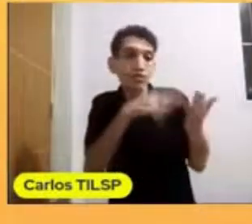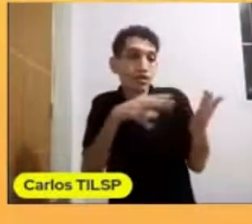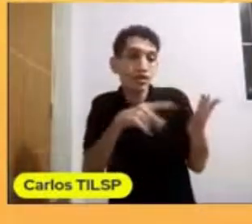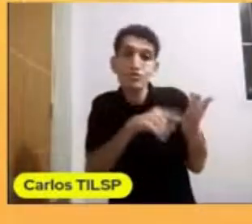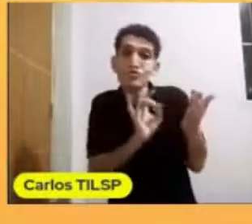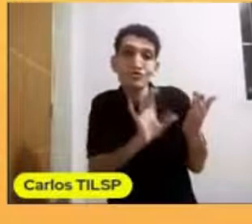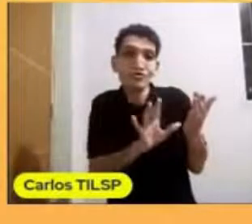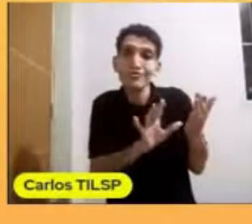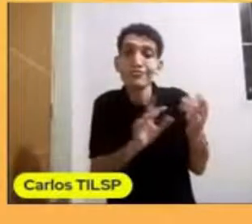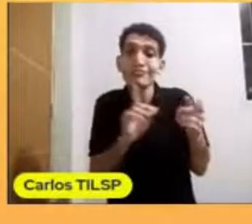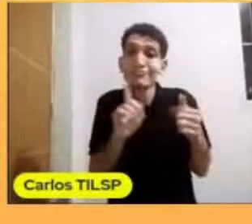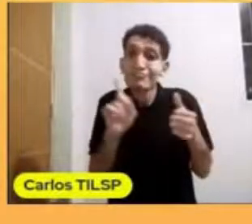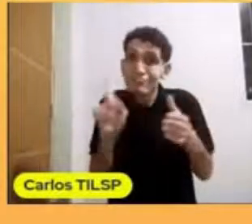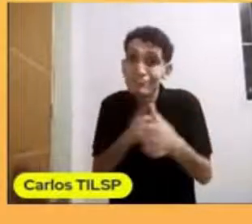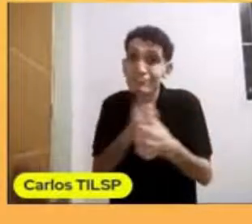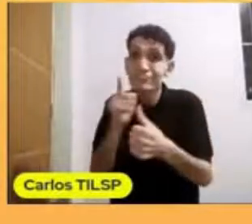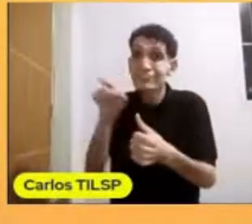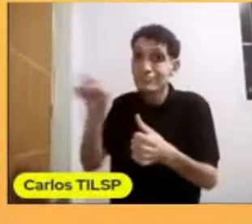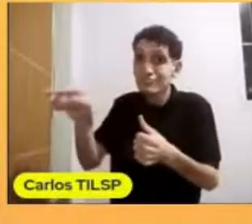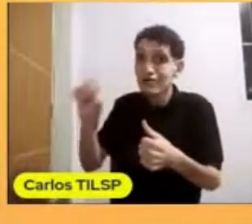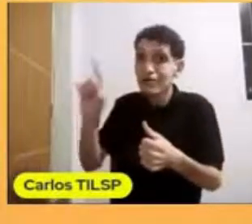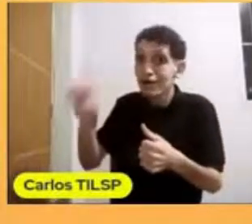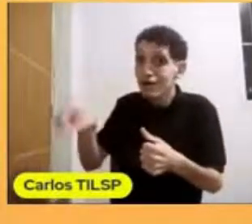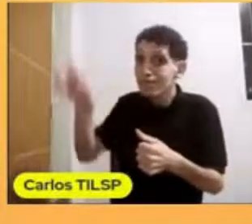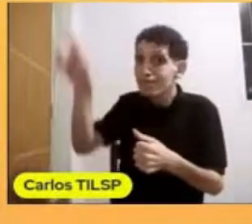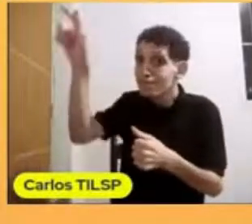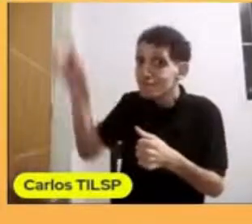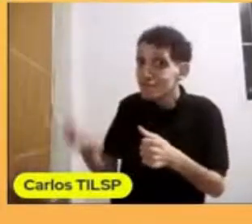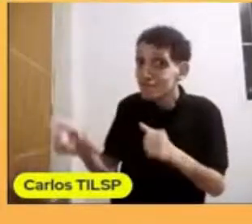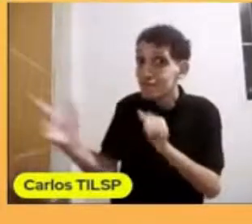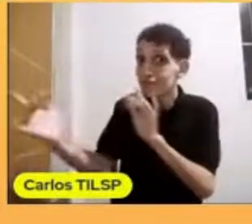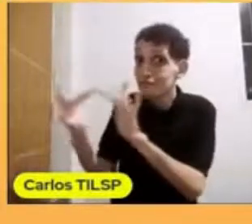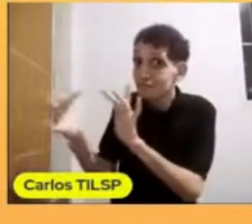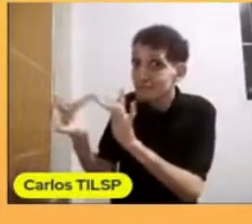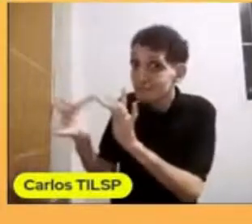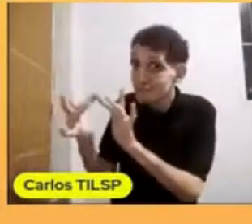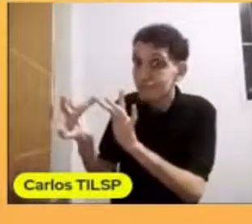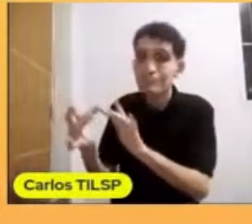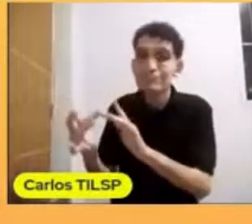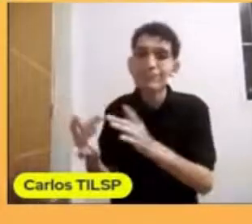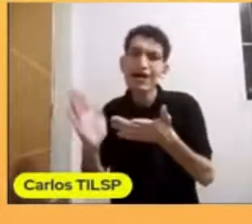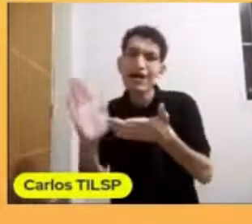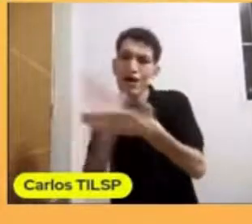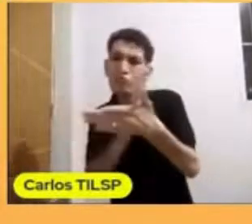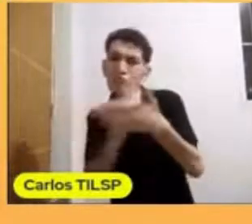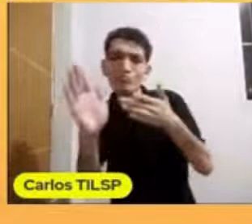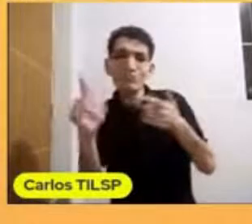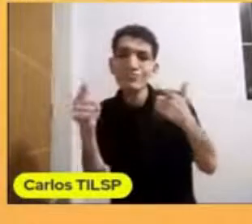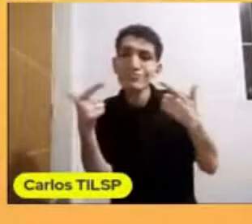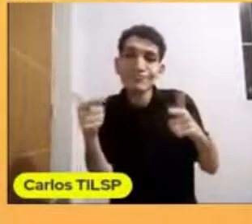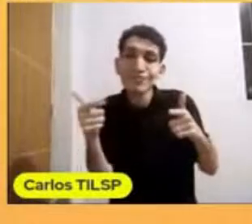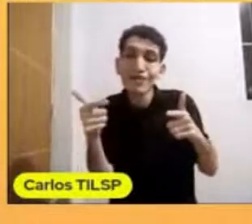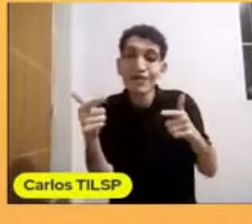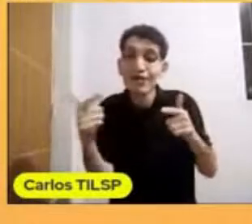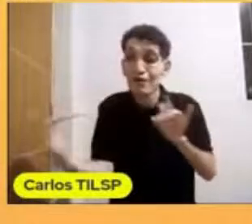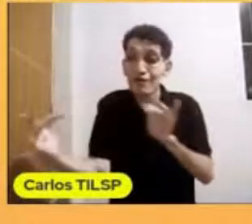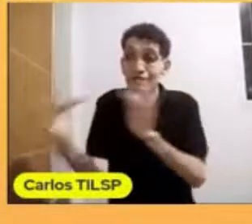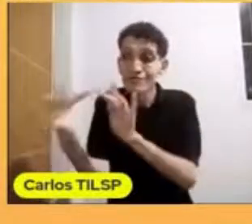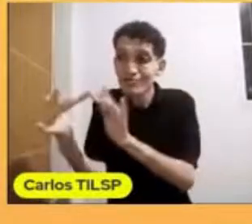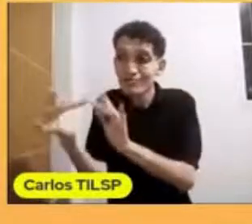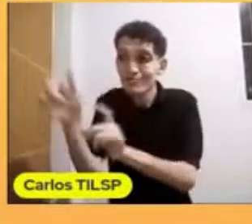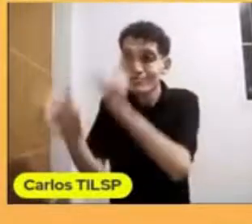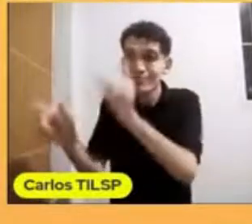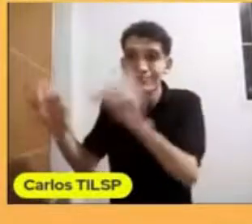no dia a dia, mas às vezes a gente não tem essa oportunidade. Às vezes a gente não conhece pessoas com deficiência, às vezes a gente não